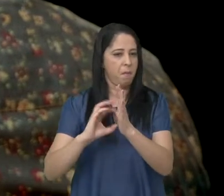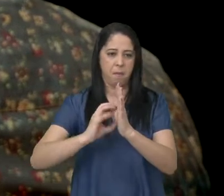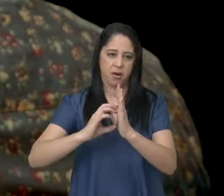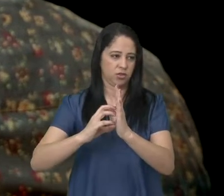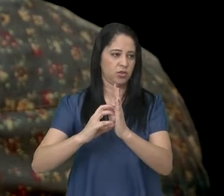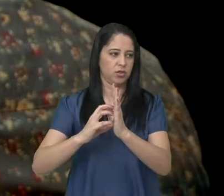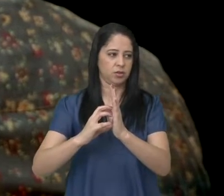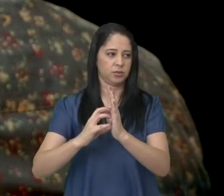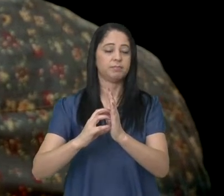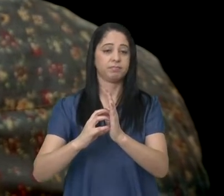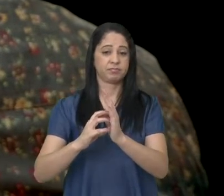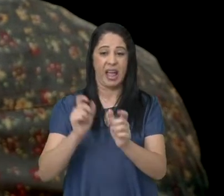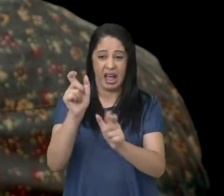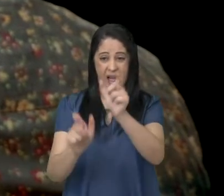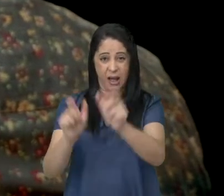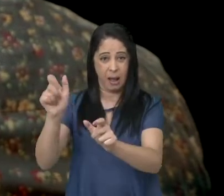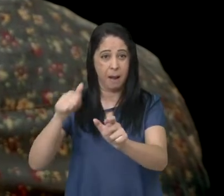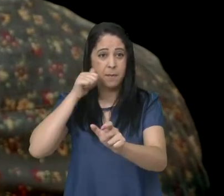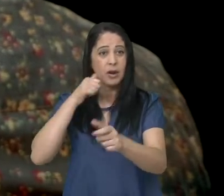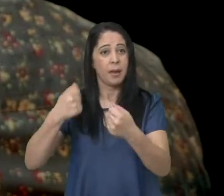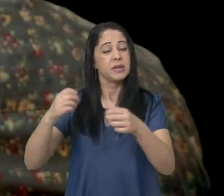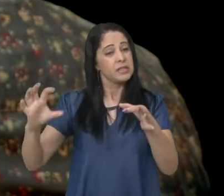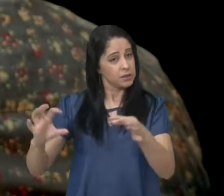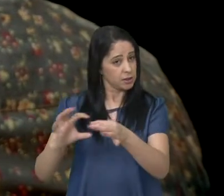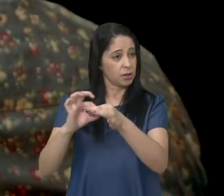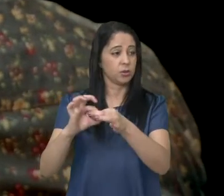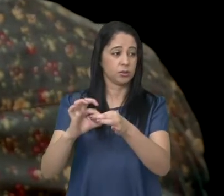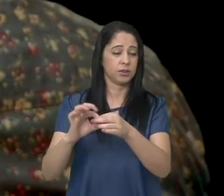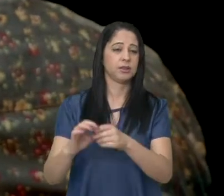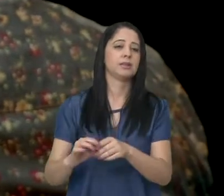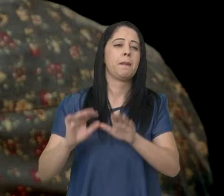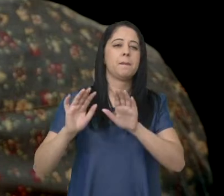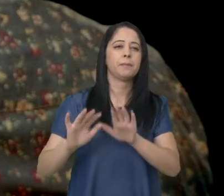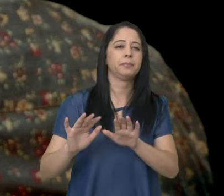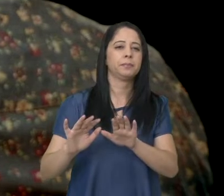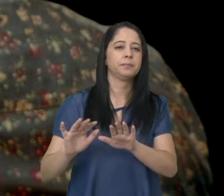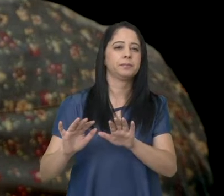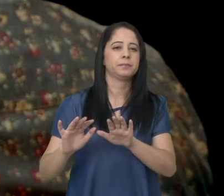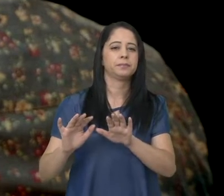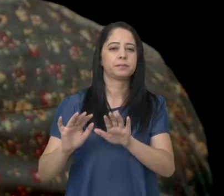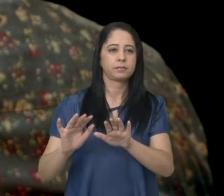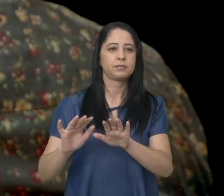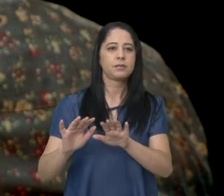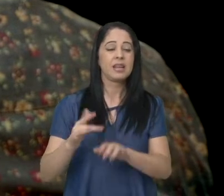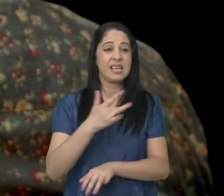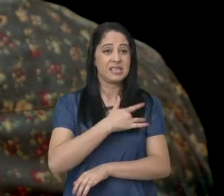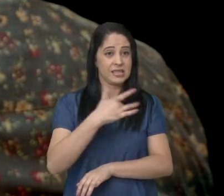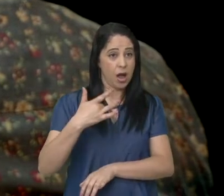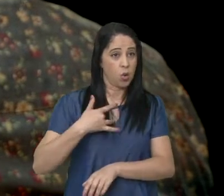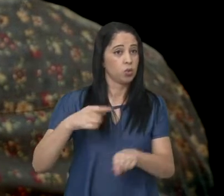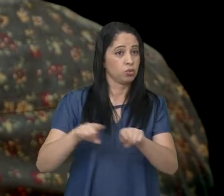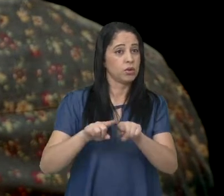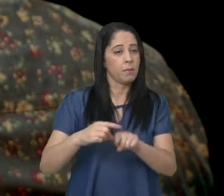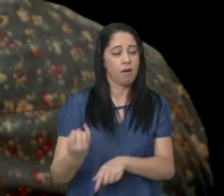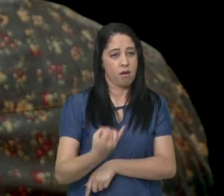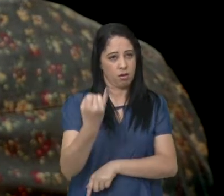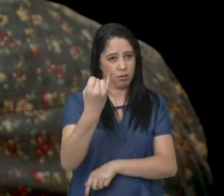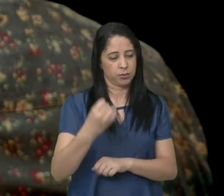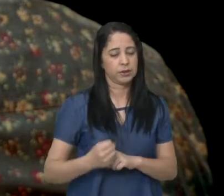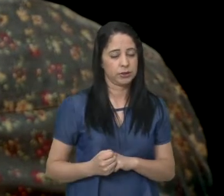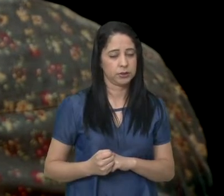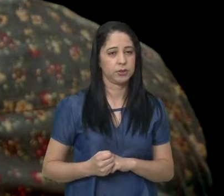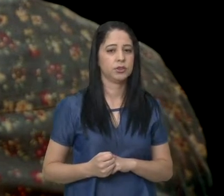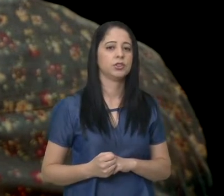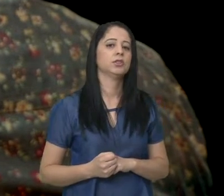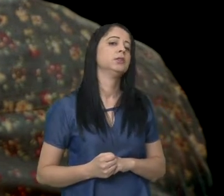índice, né, que nós temos de violência. Mas a questão da saúde é fundamental. Eu tenho